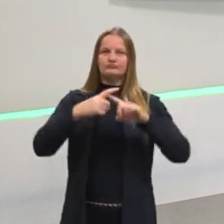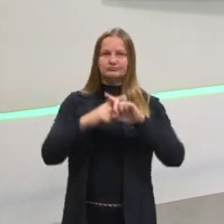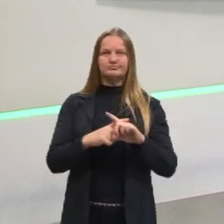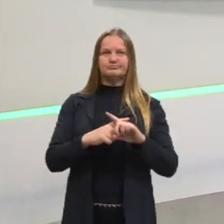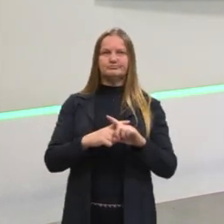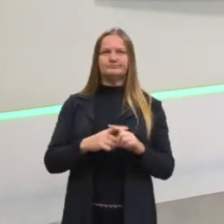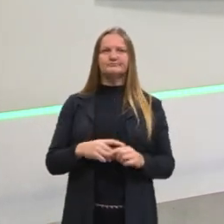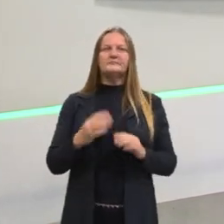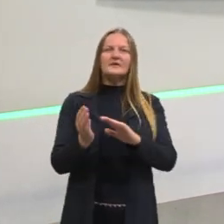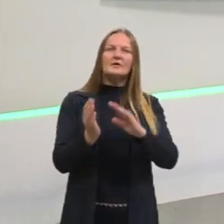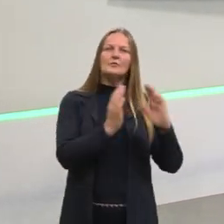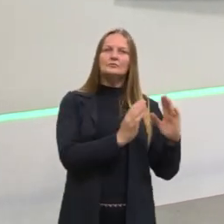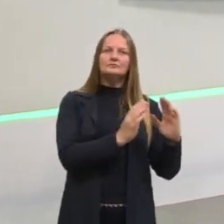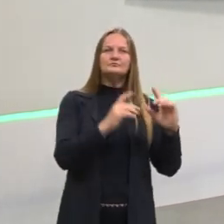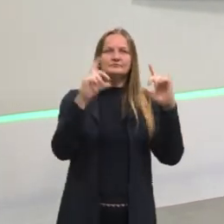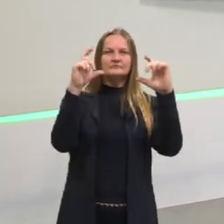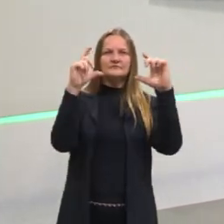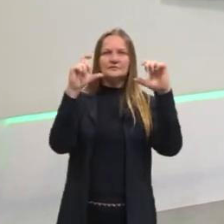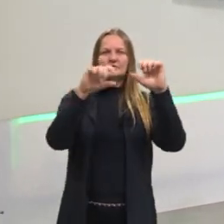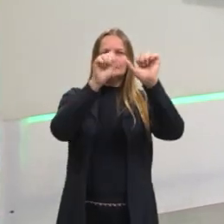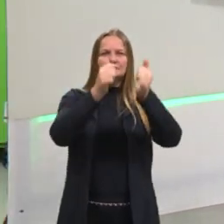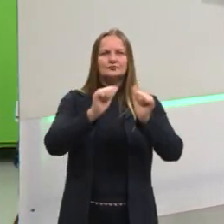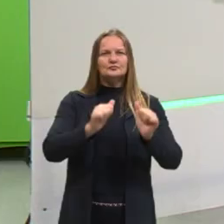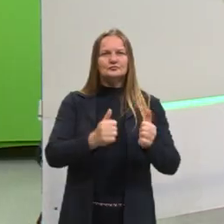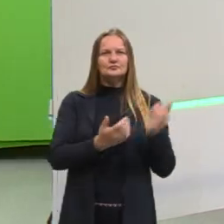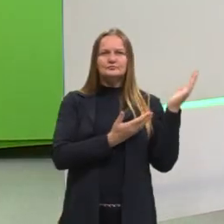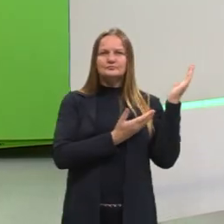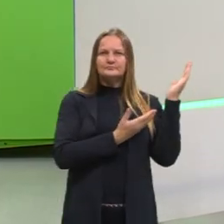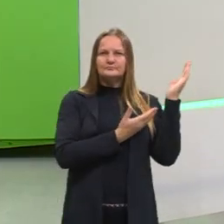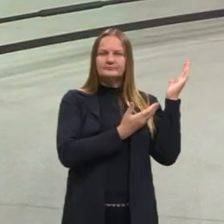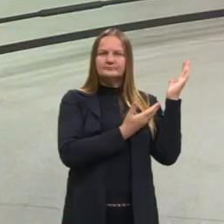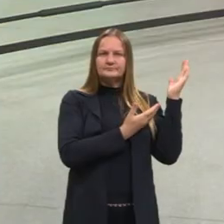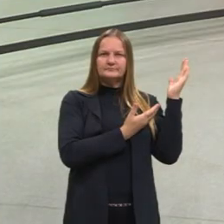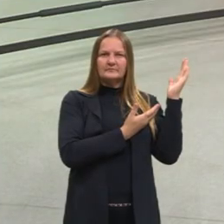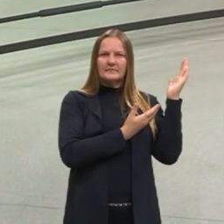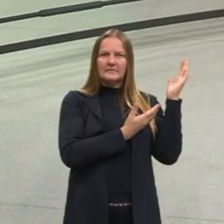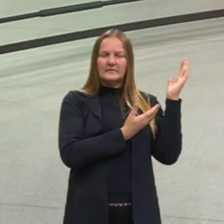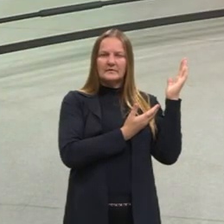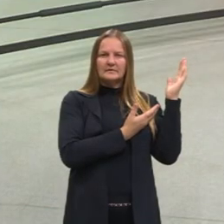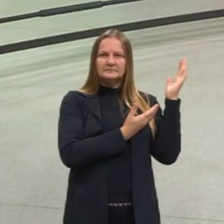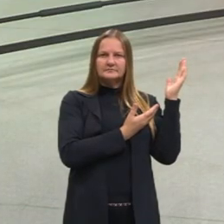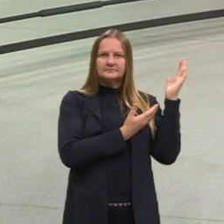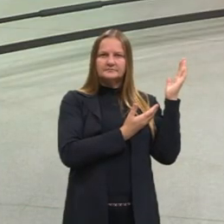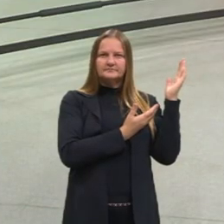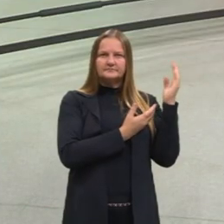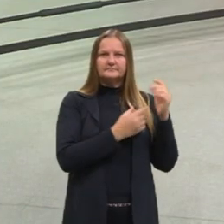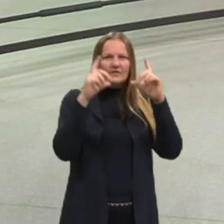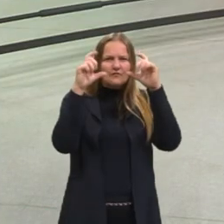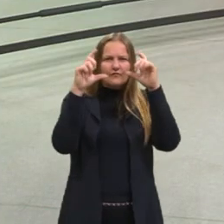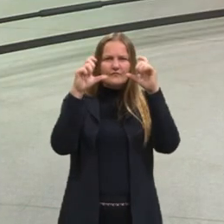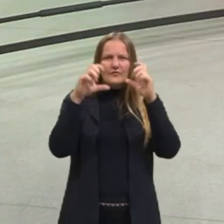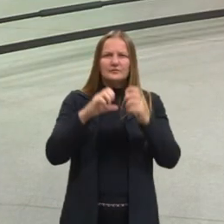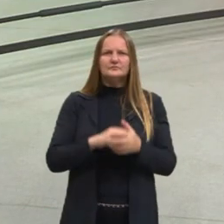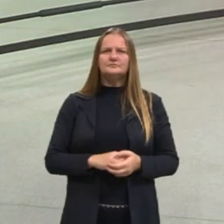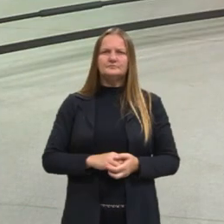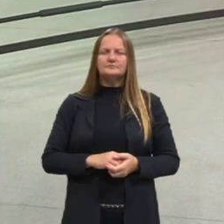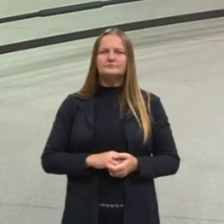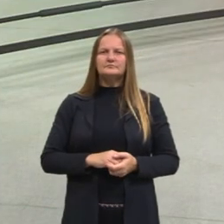e ao lado nós temos uma escultura que A escultura de estar estará